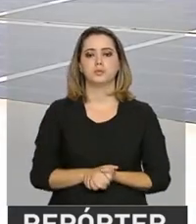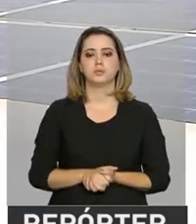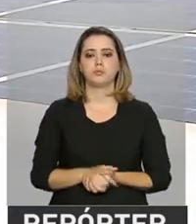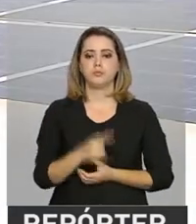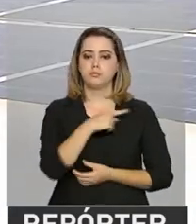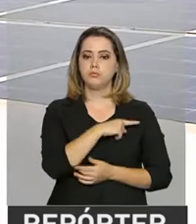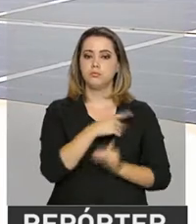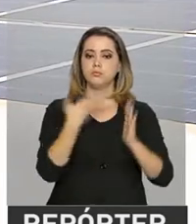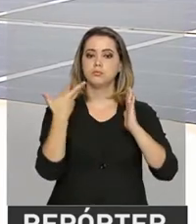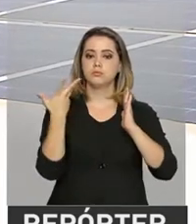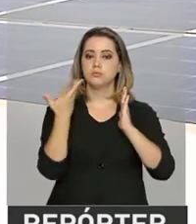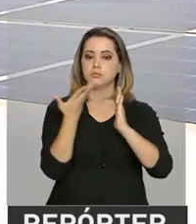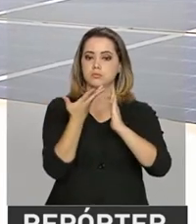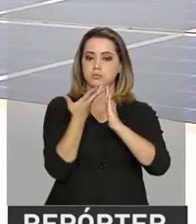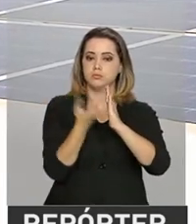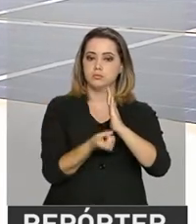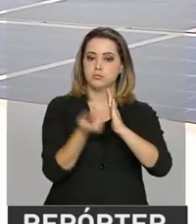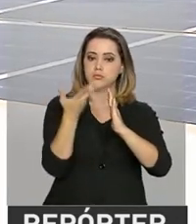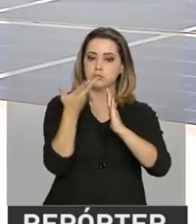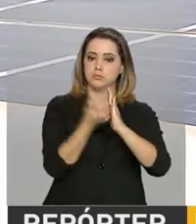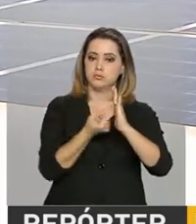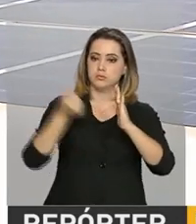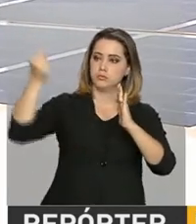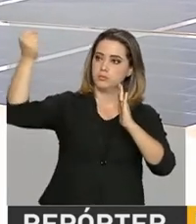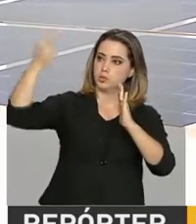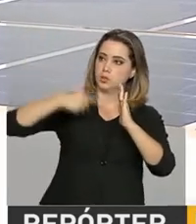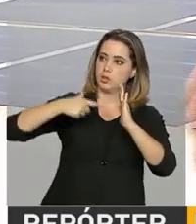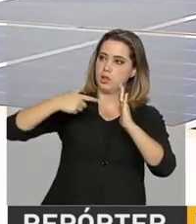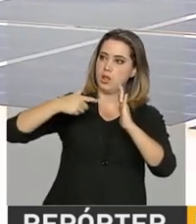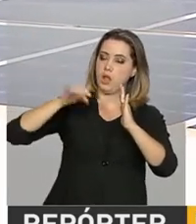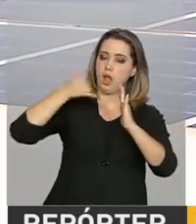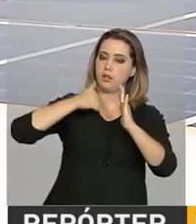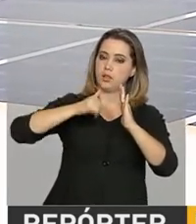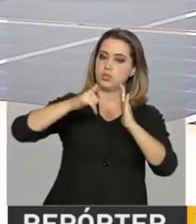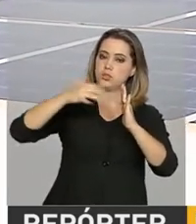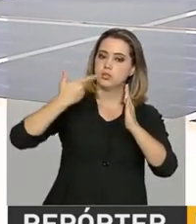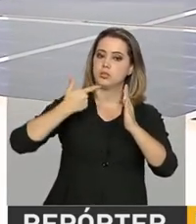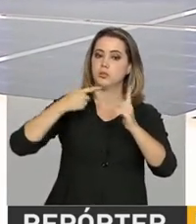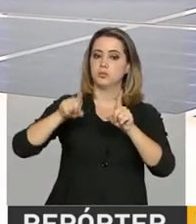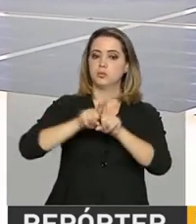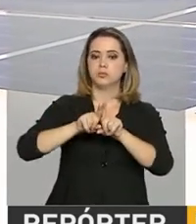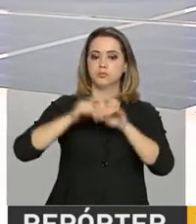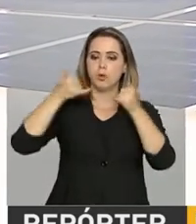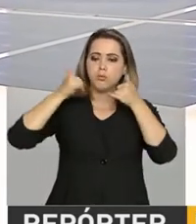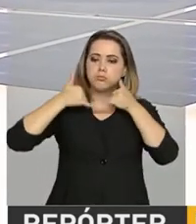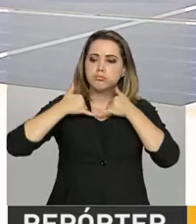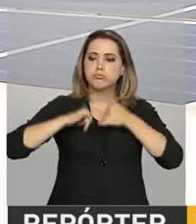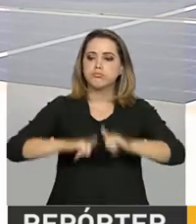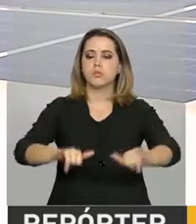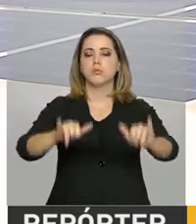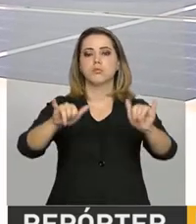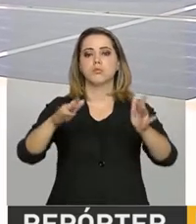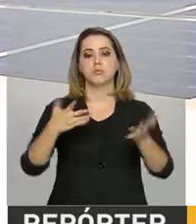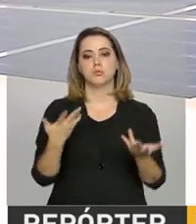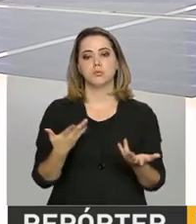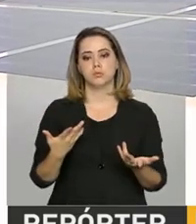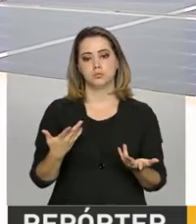Esses painéis vão absorver a energia do sol e não calor e vão gerar energia elétrica diretamente.